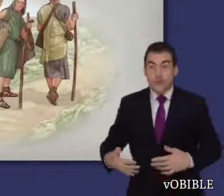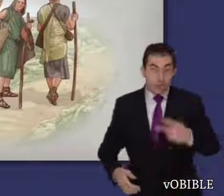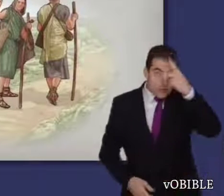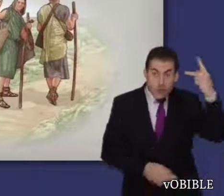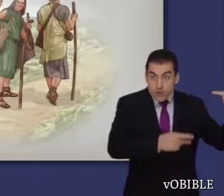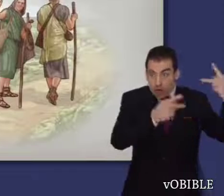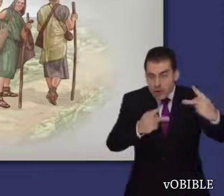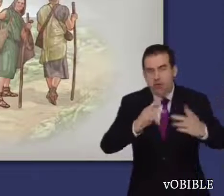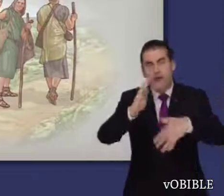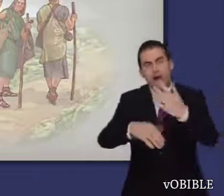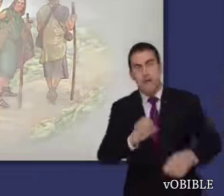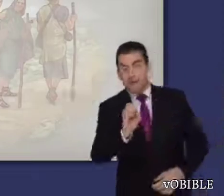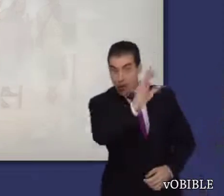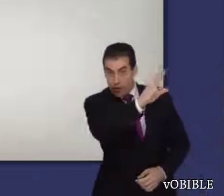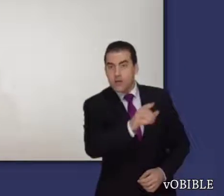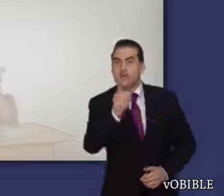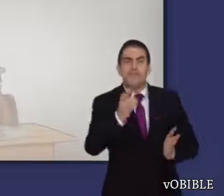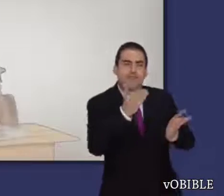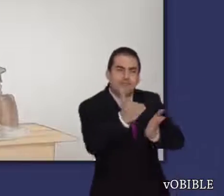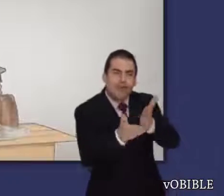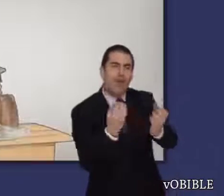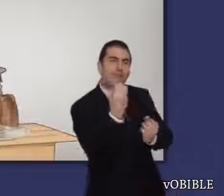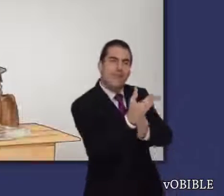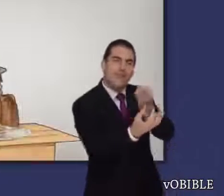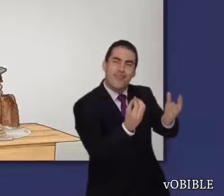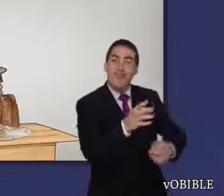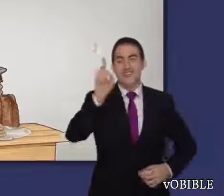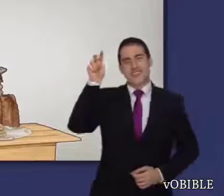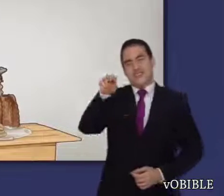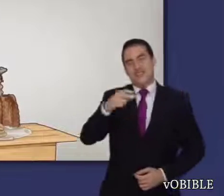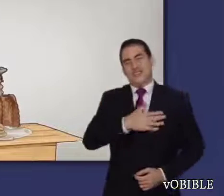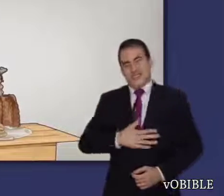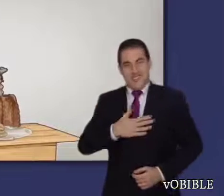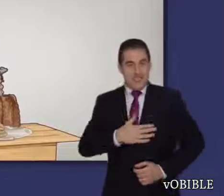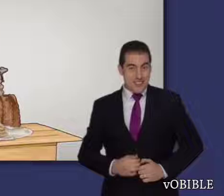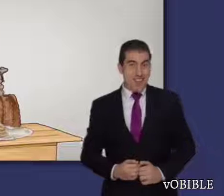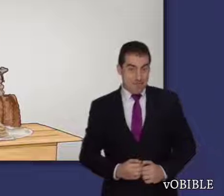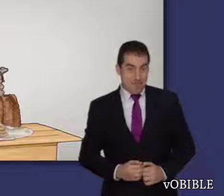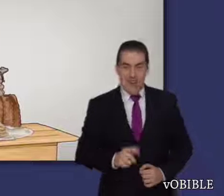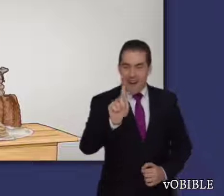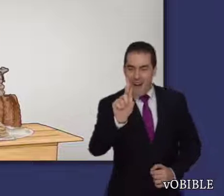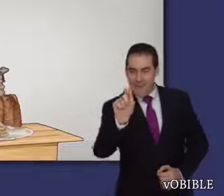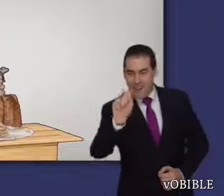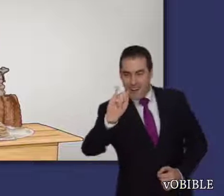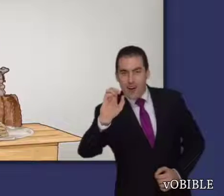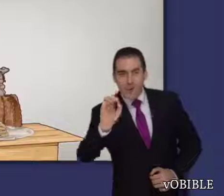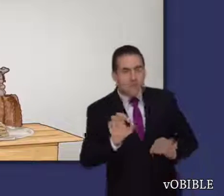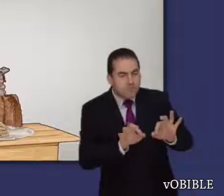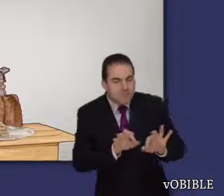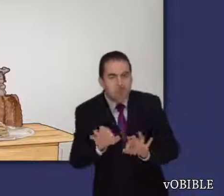estavam visitando a congregação. Isso quer dizer que ele deveria dar para aqueles irmãos tudo o que eles iriam precisar para a